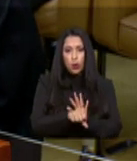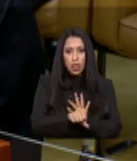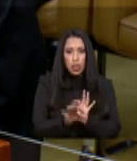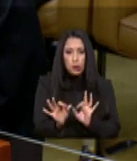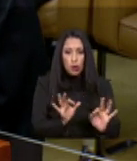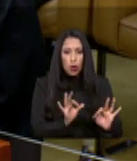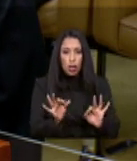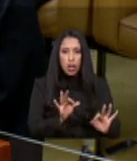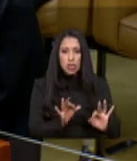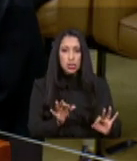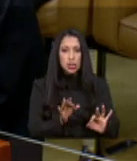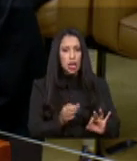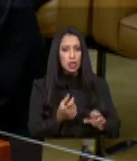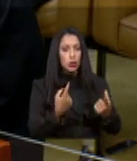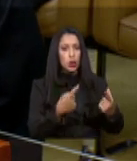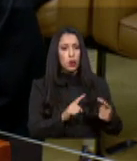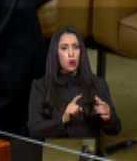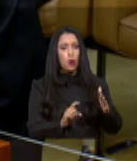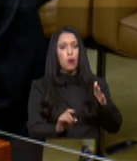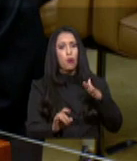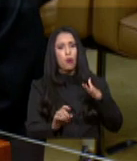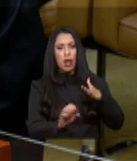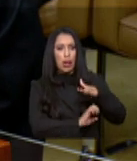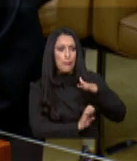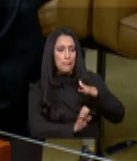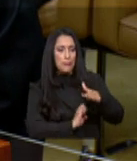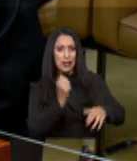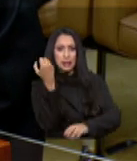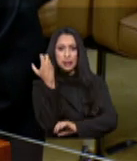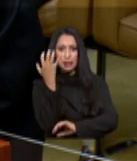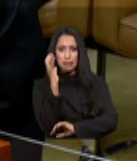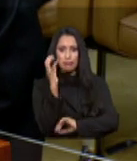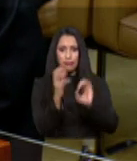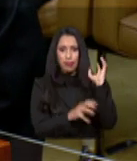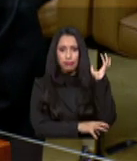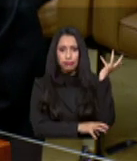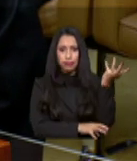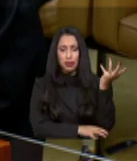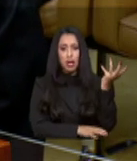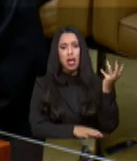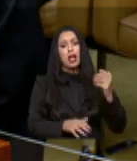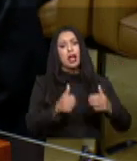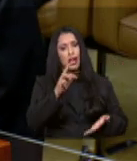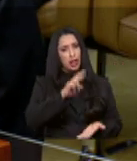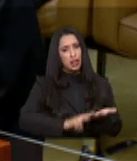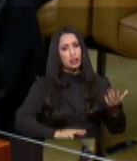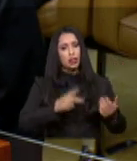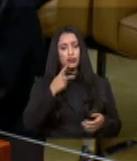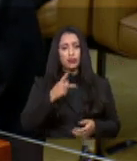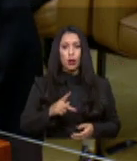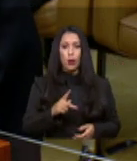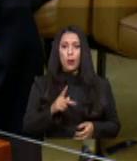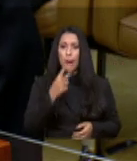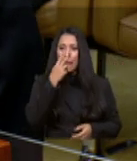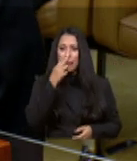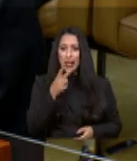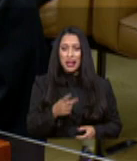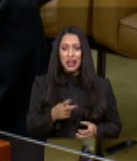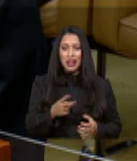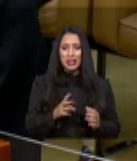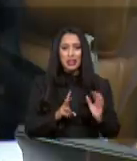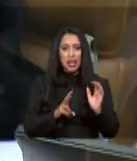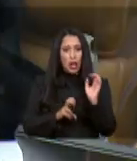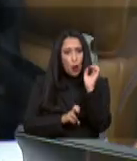para o desmatamento. As madeireiras, como bem disse a relatora, ministra Carmen Lúcia, entram como cupins e abrem as